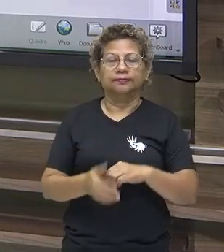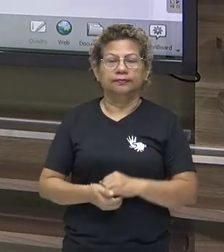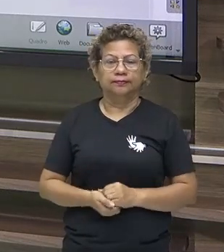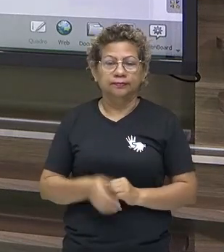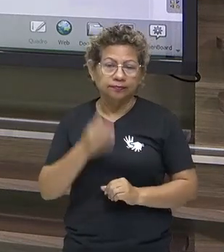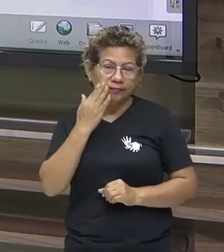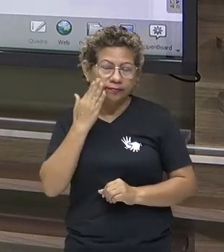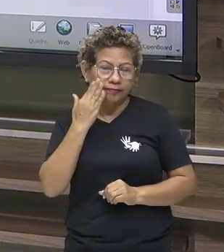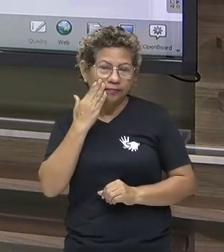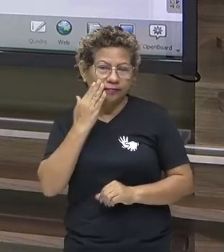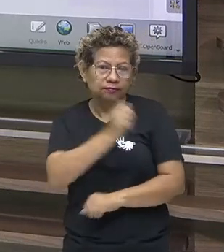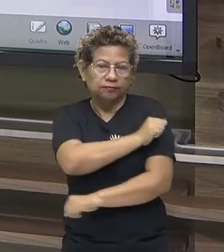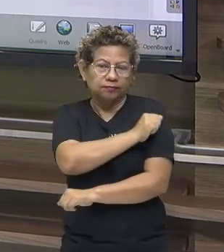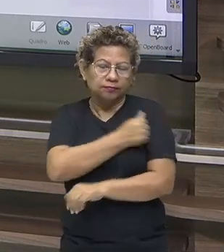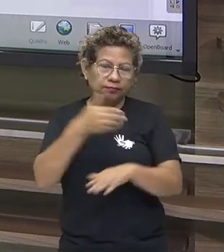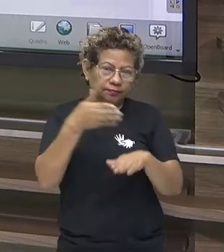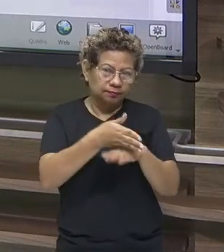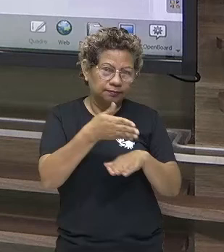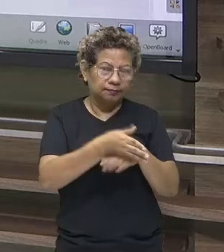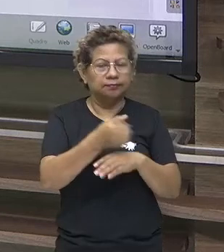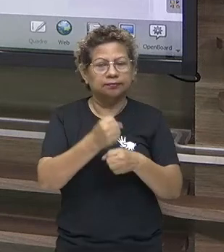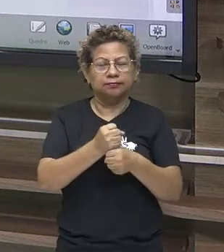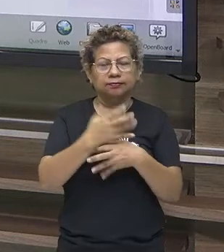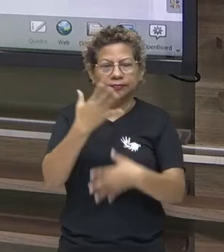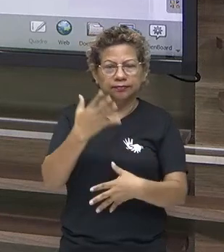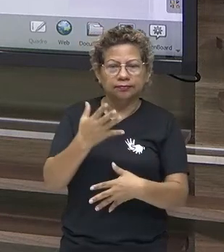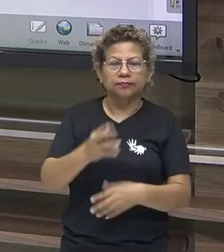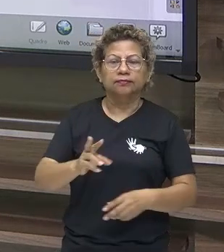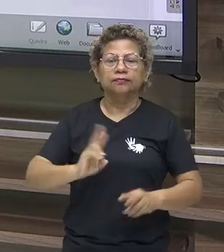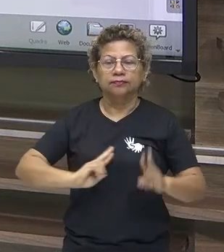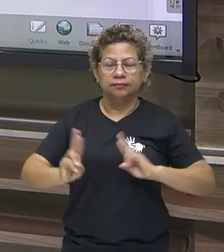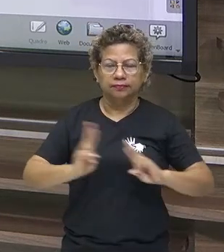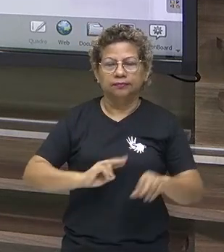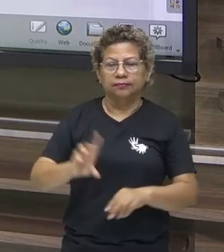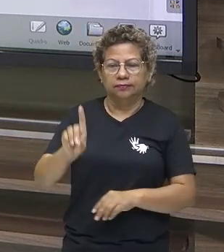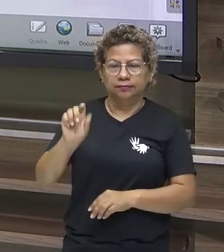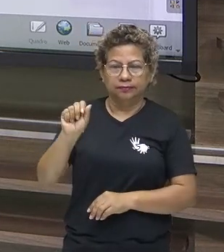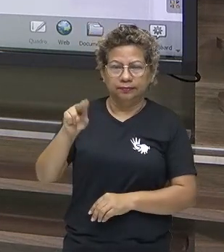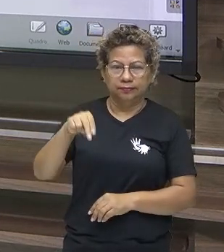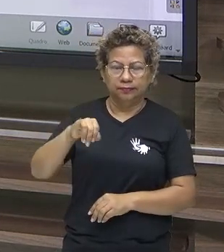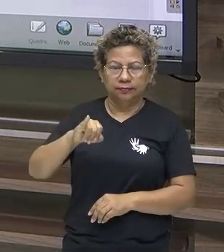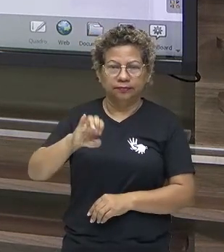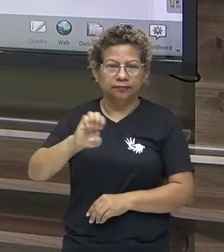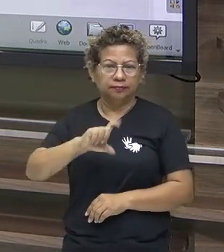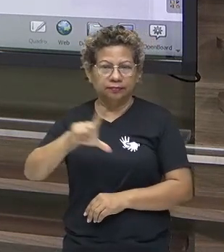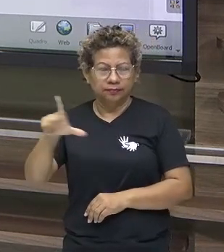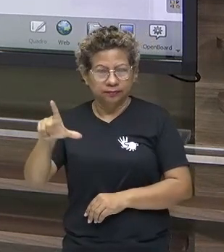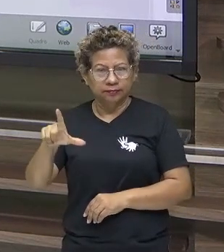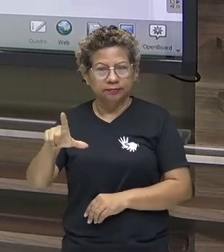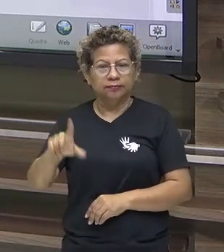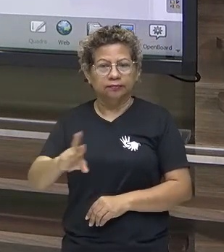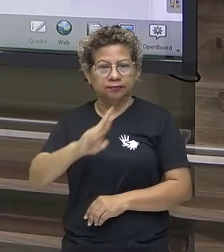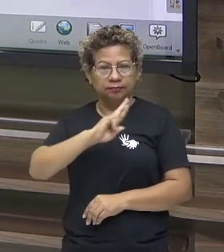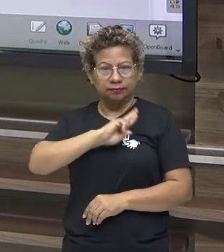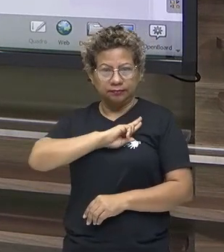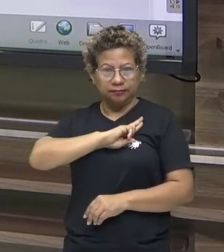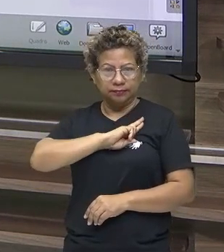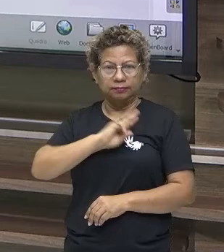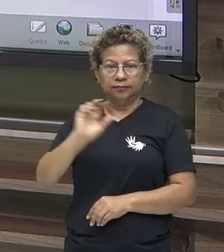nossa participação dos nossos alunos. O Daniel José está dizendo que a questão 2 é a letra A, né?